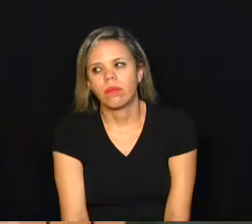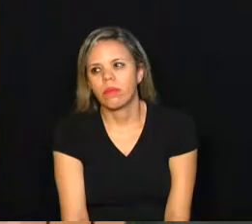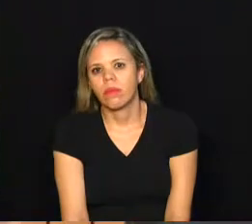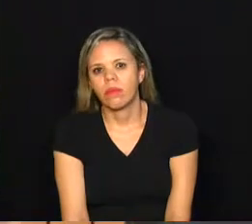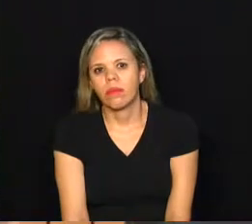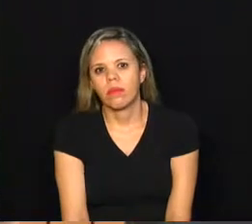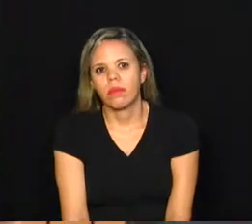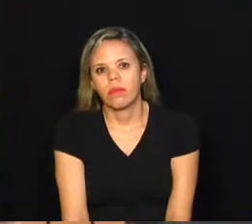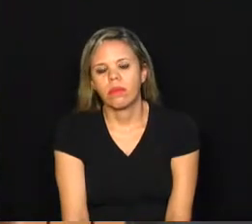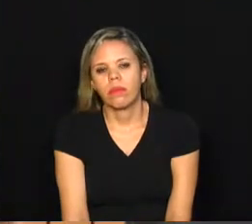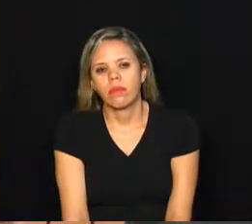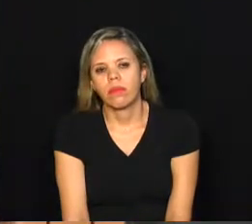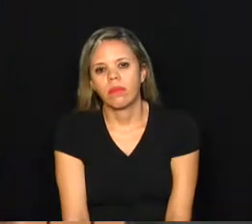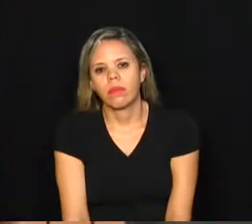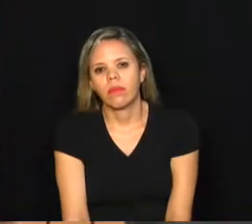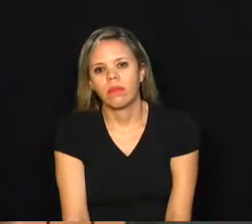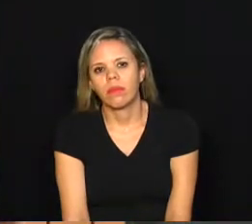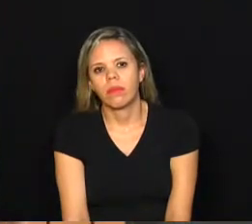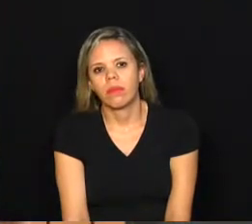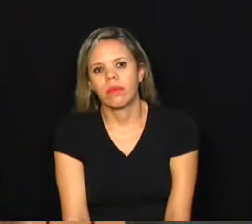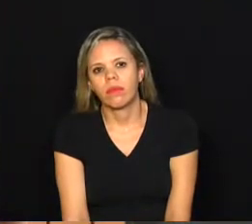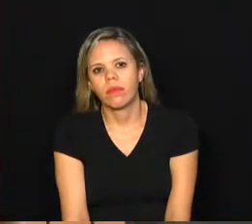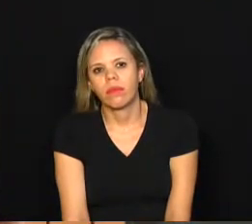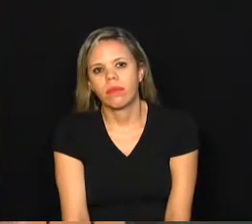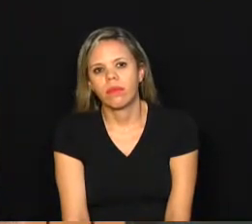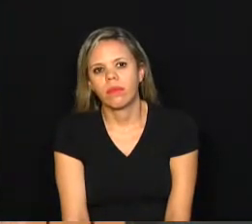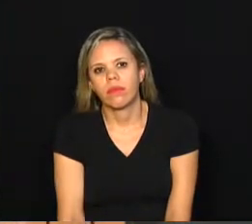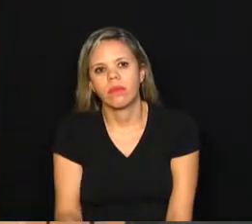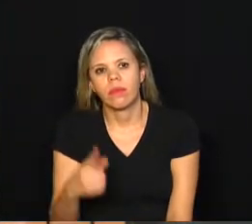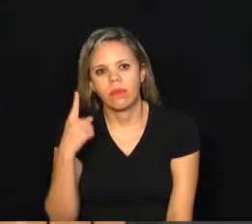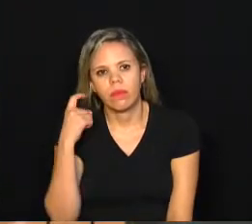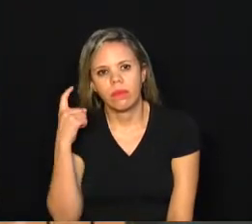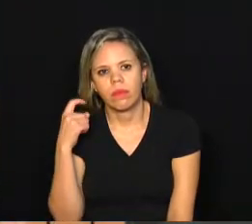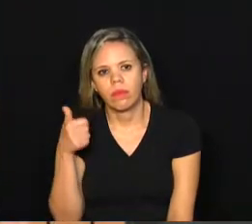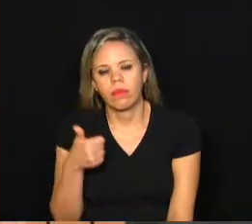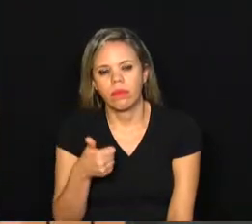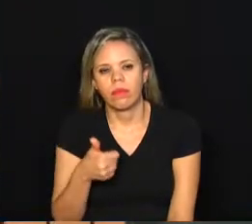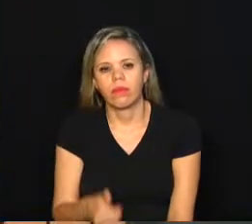Nada a ver aqui, chegou um motivo. Ativar meu som.